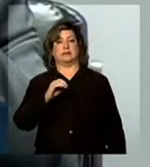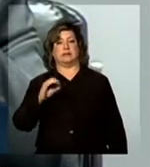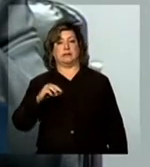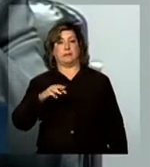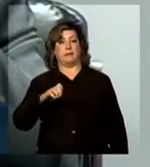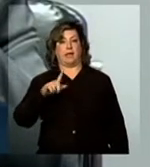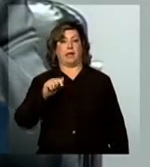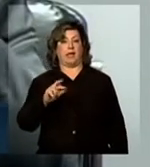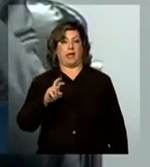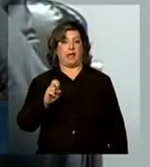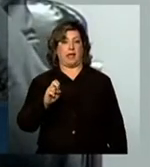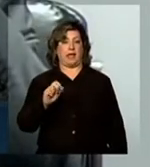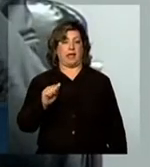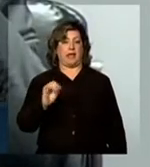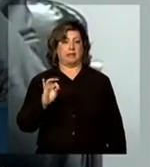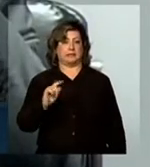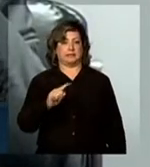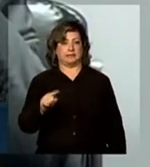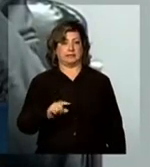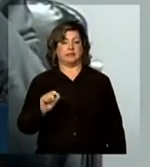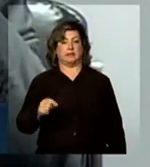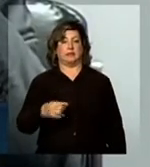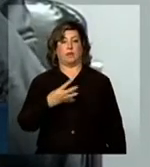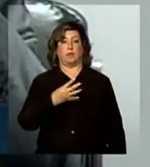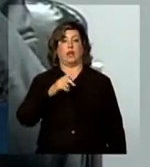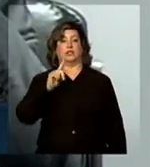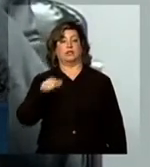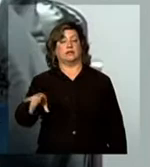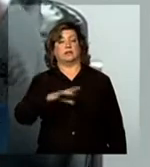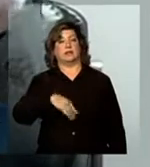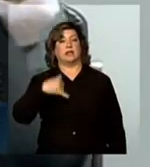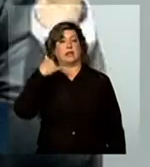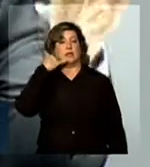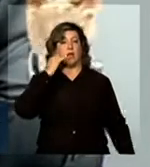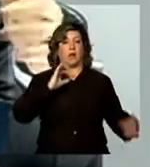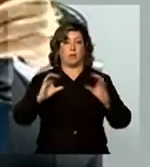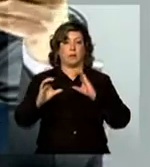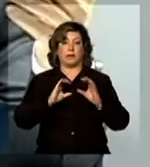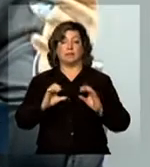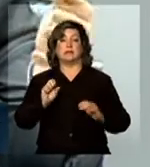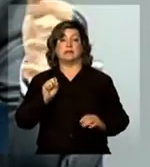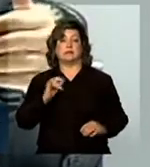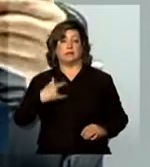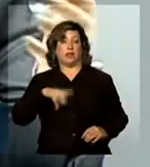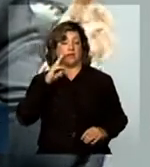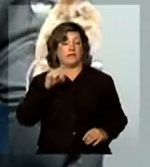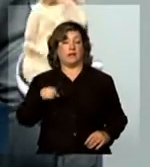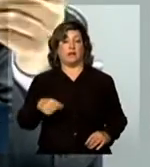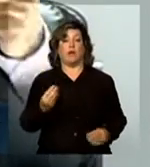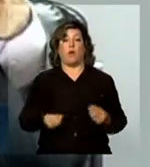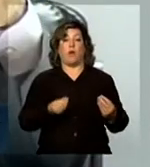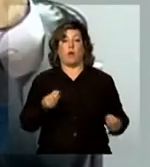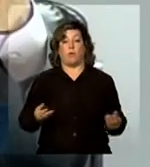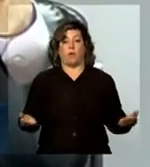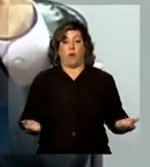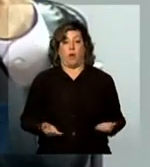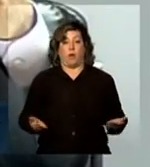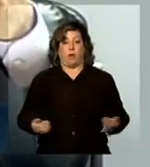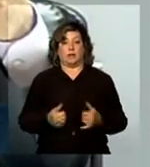o 4G das telecomunicações. Se nós olharmos matéria que está hoje